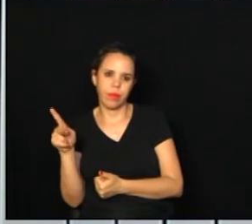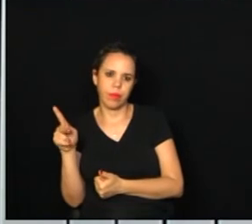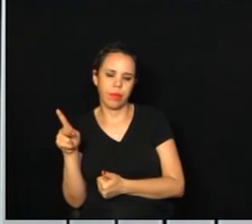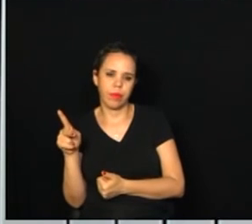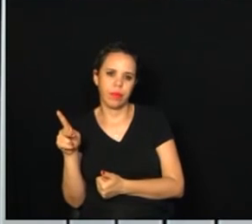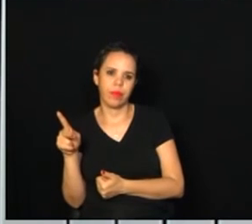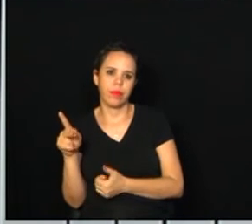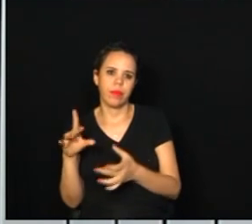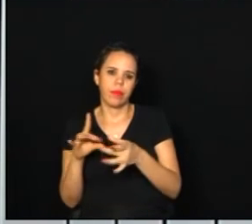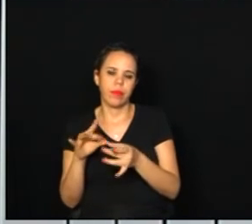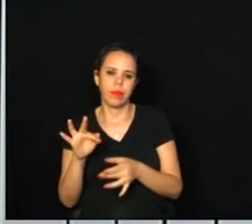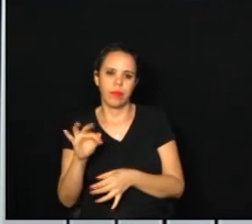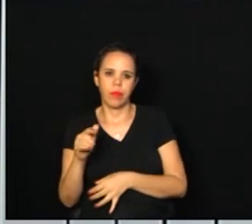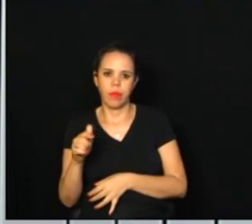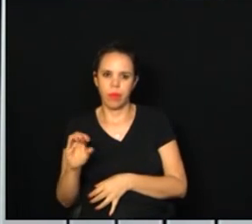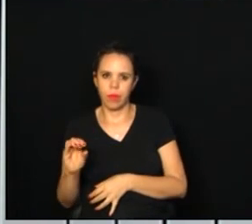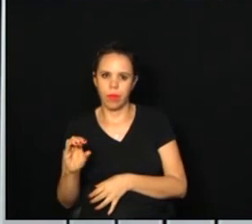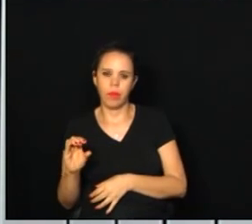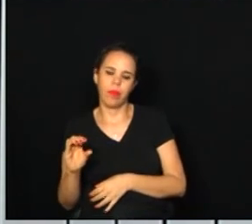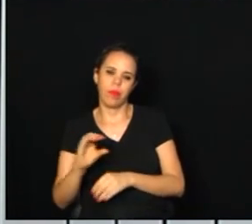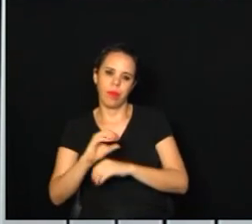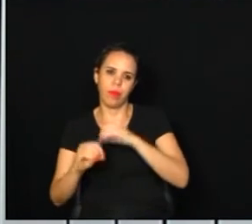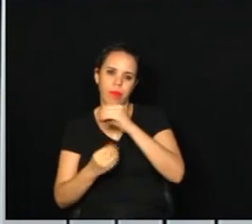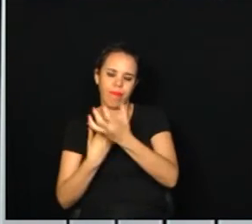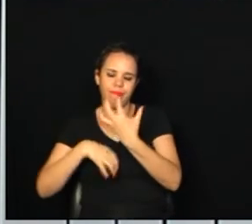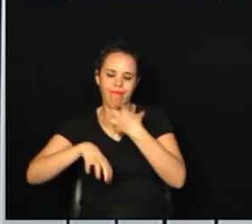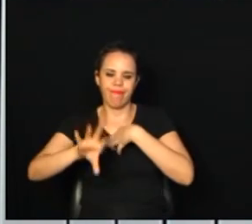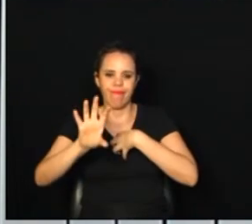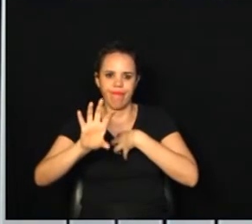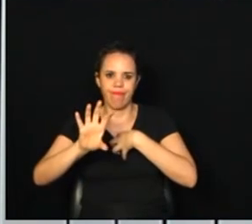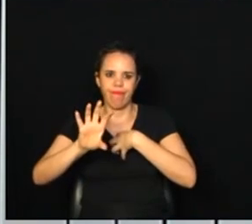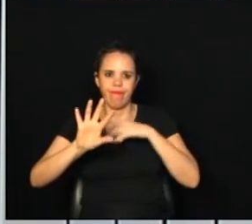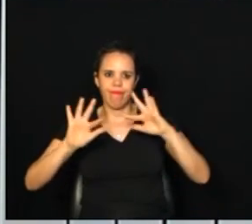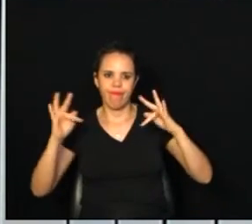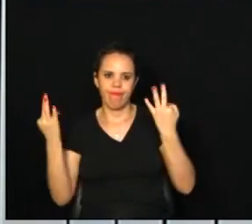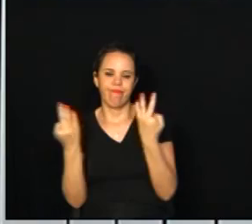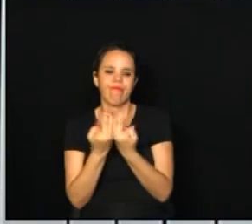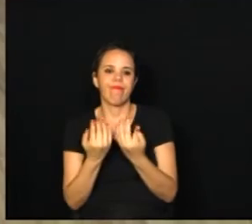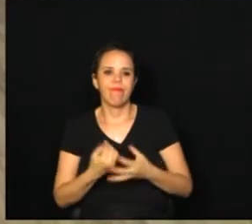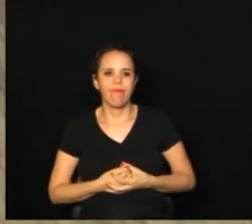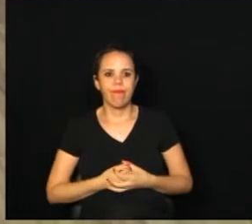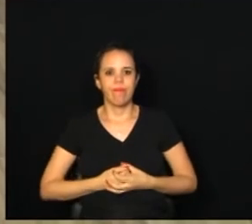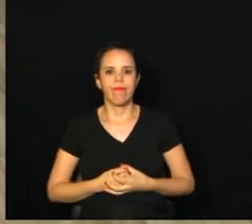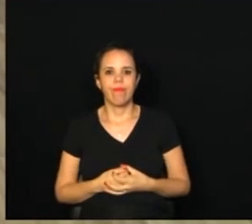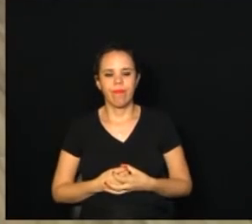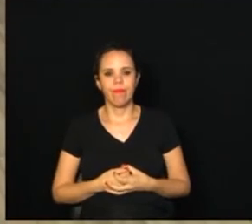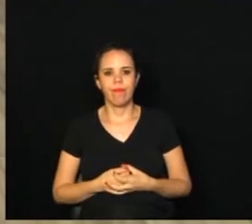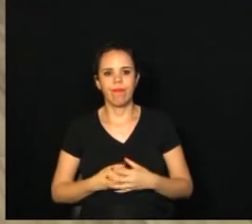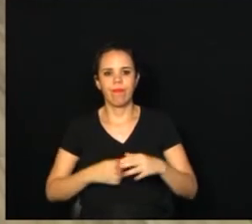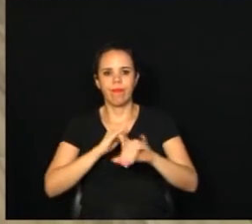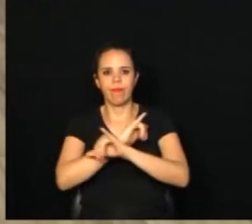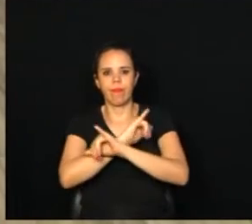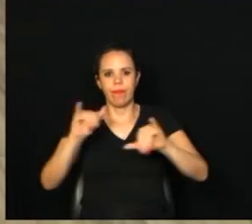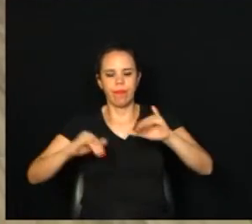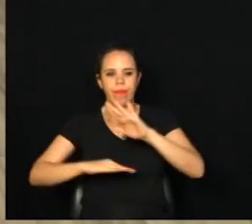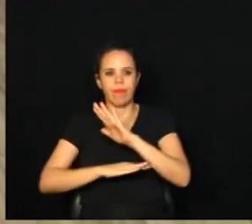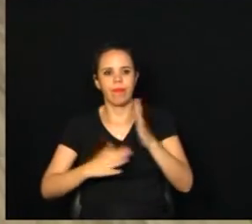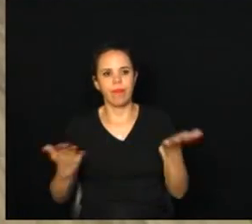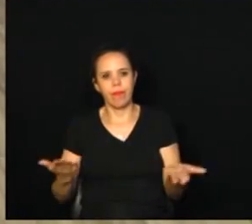saudável. Muito possível, você vai viver muito bem e lembrar que a sua situação de risco, muitas moças só têm